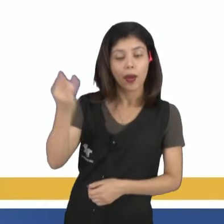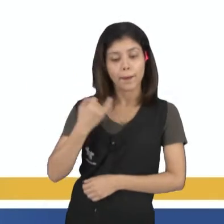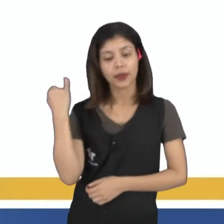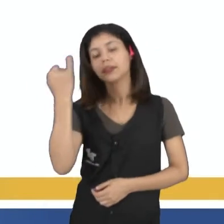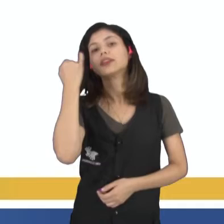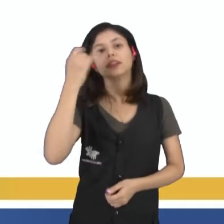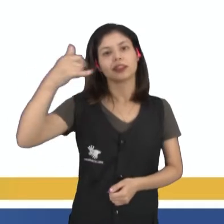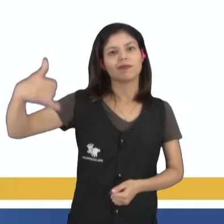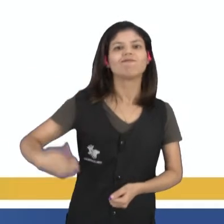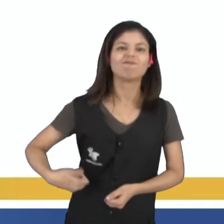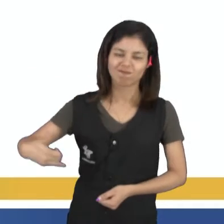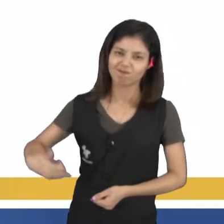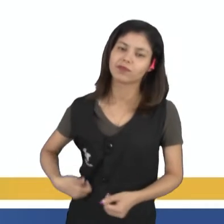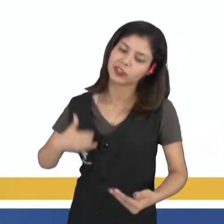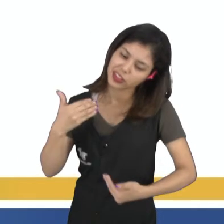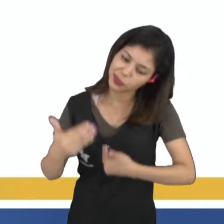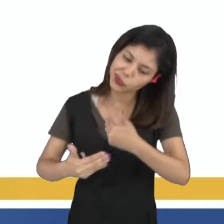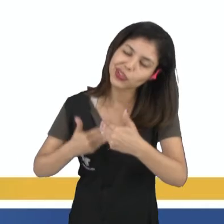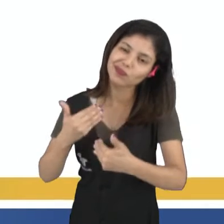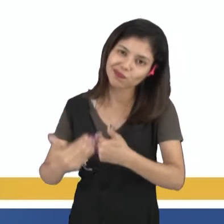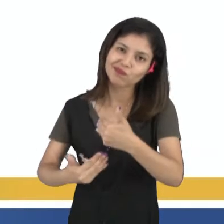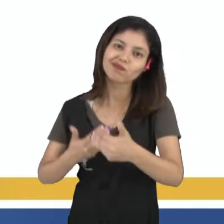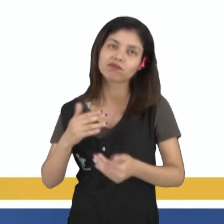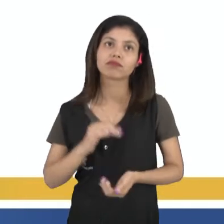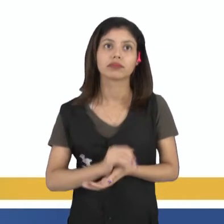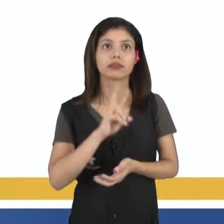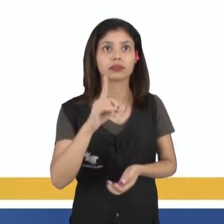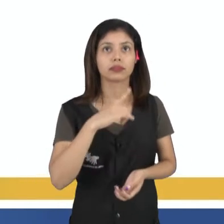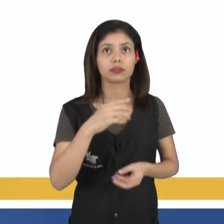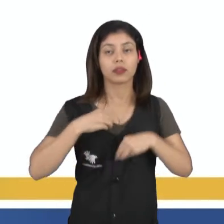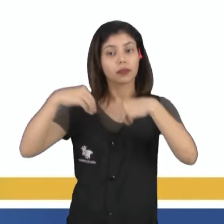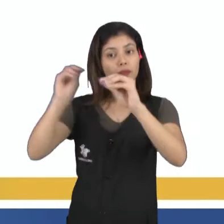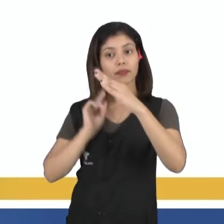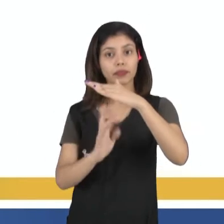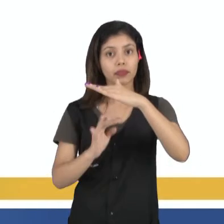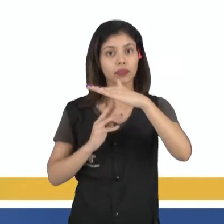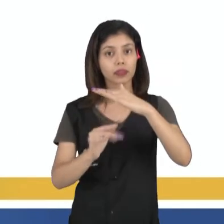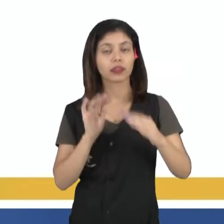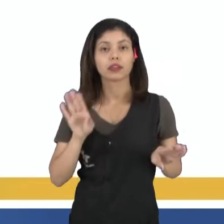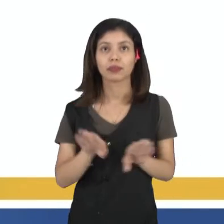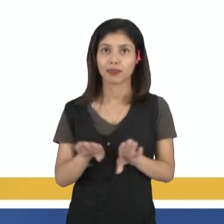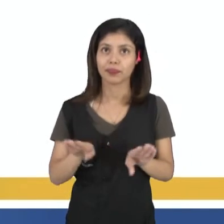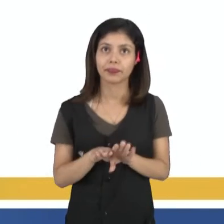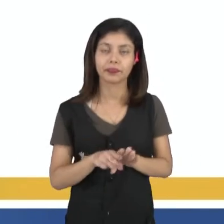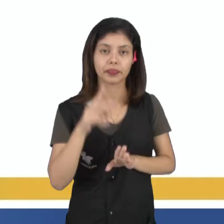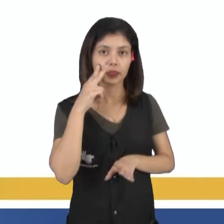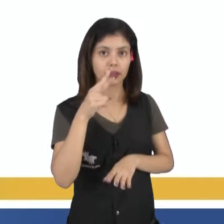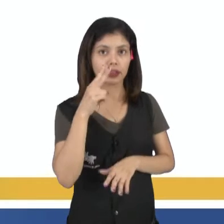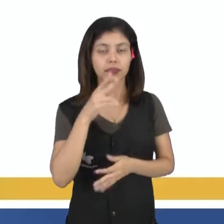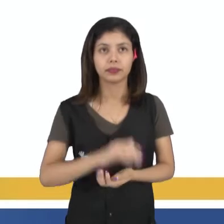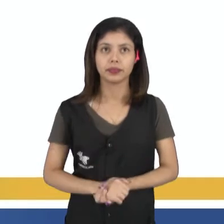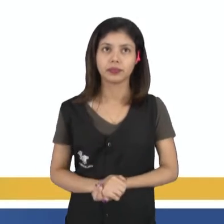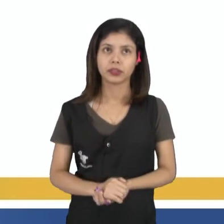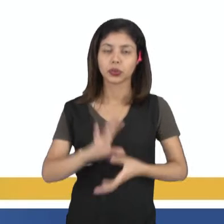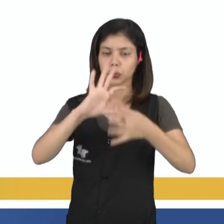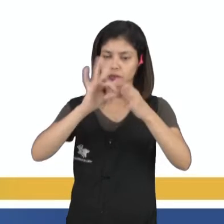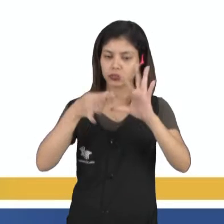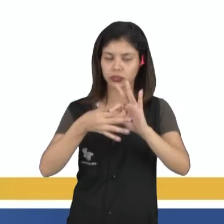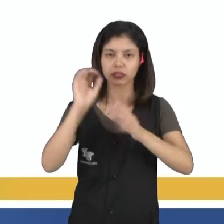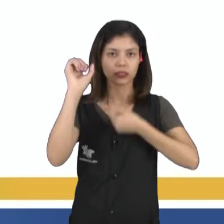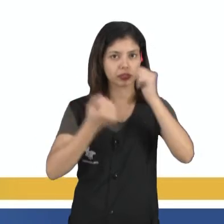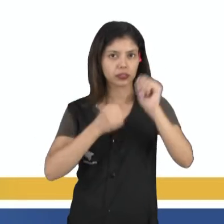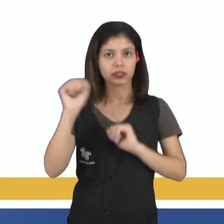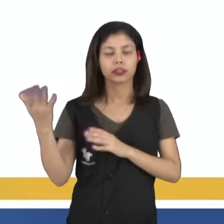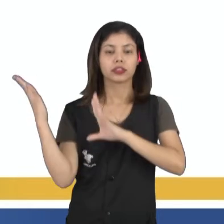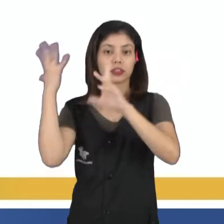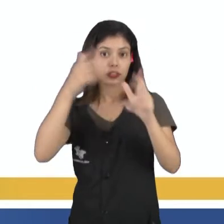principais cidades que vão sofrer aí esse processo né gente vai ter exportação e só para a gente a o contexto